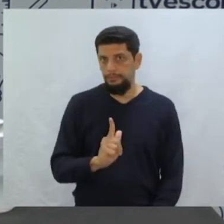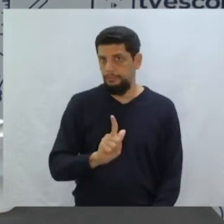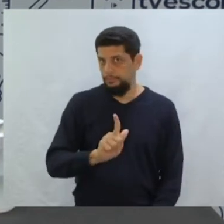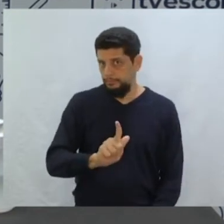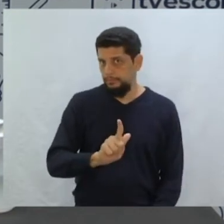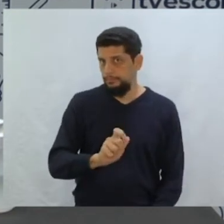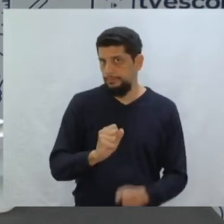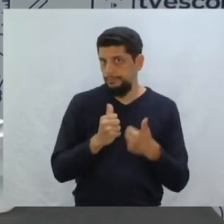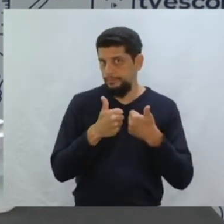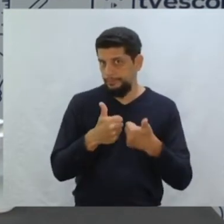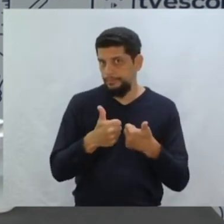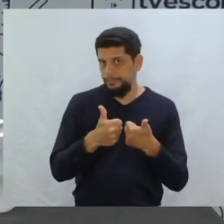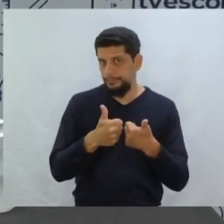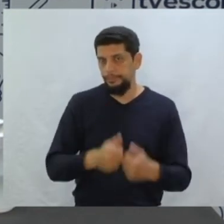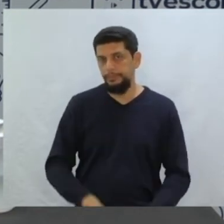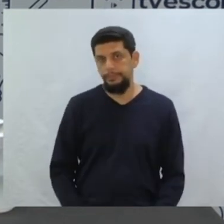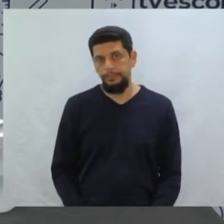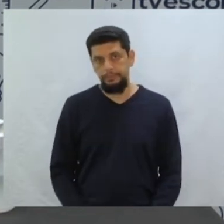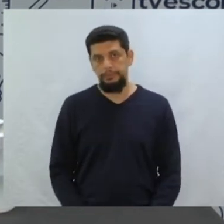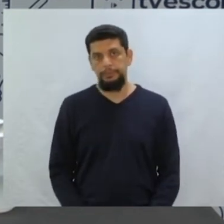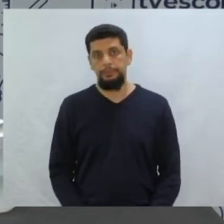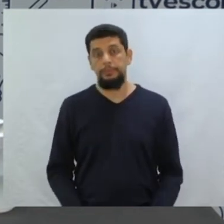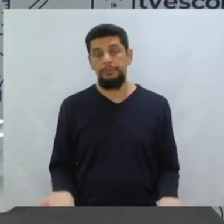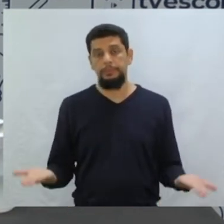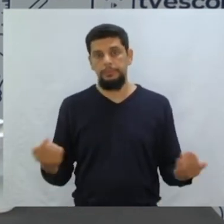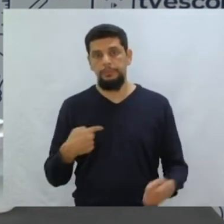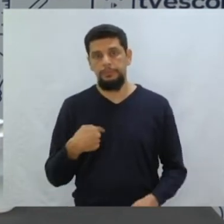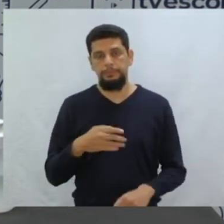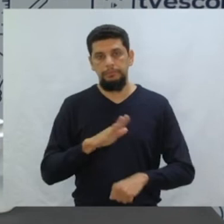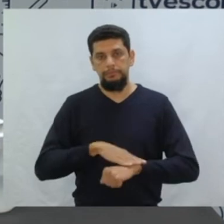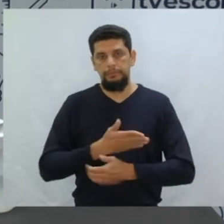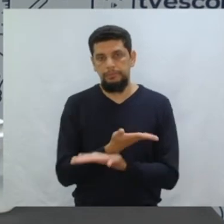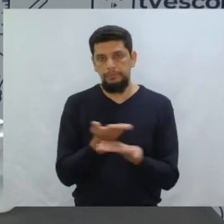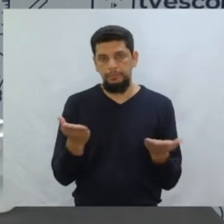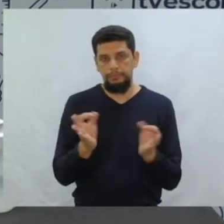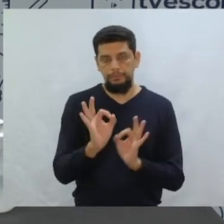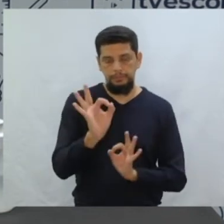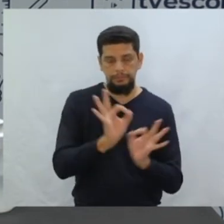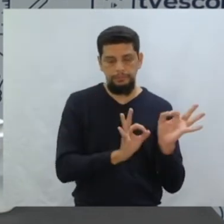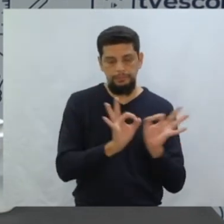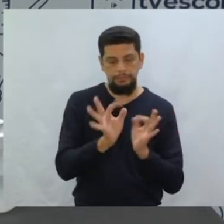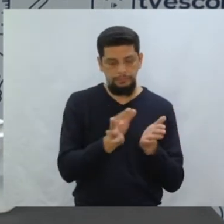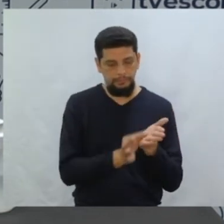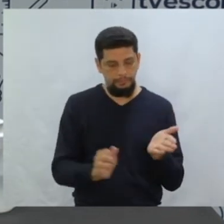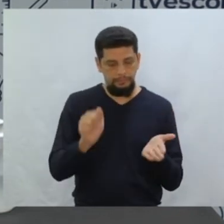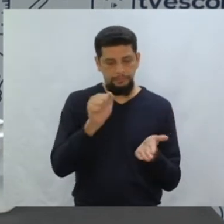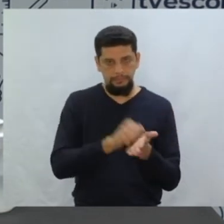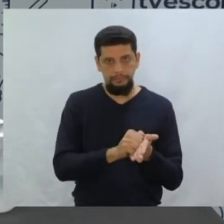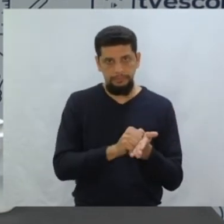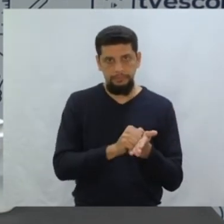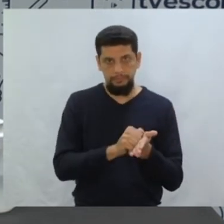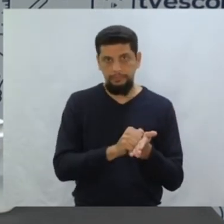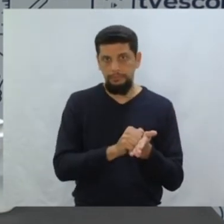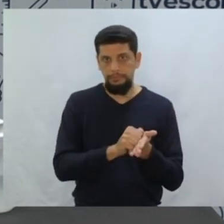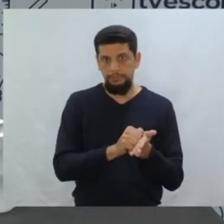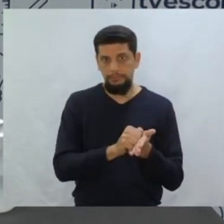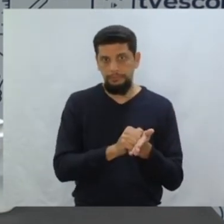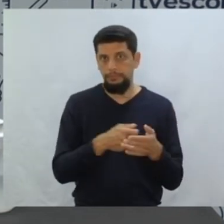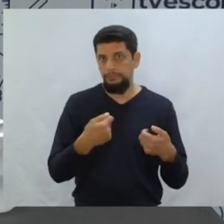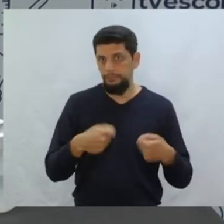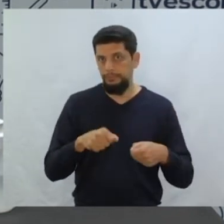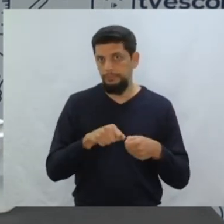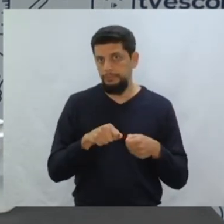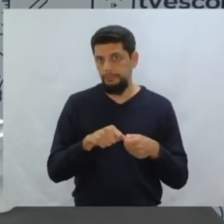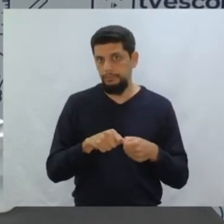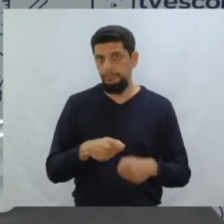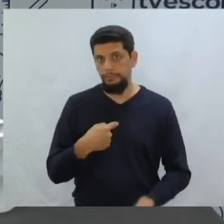o quilo dessa tua embalagem, 1 quilograma ou 1 quilo. Eu vou dar um tempinho para vocês